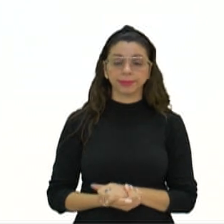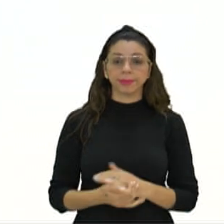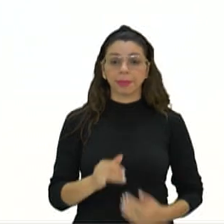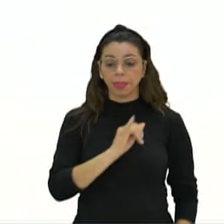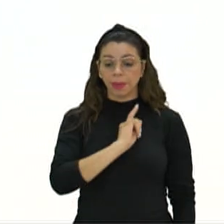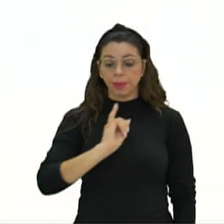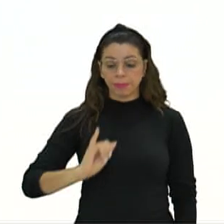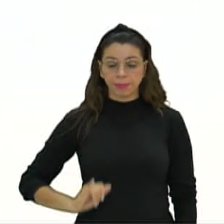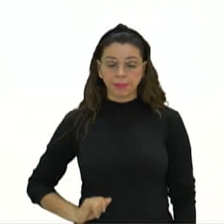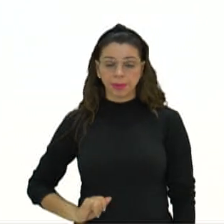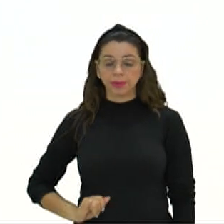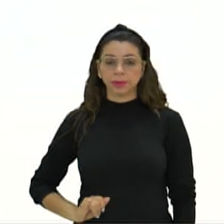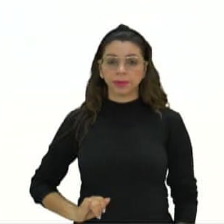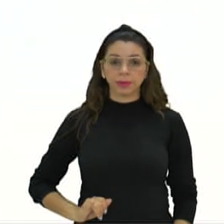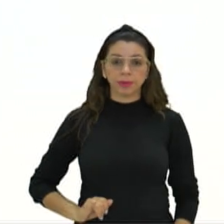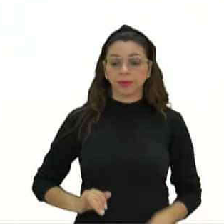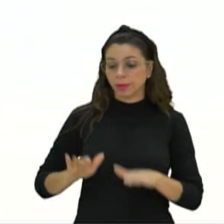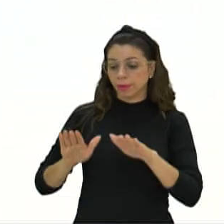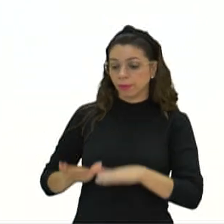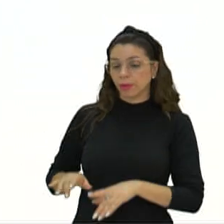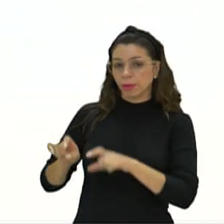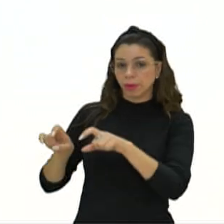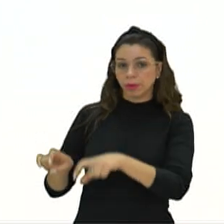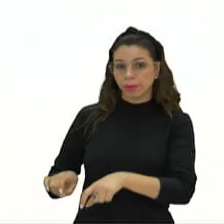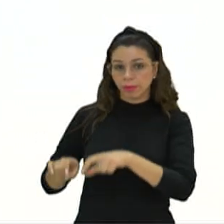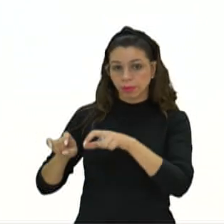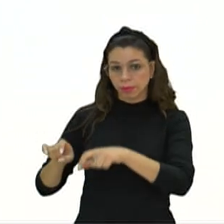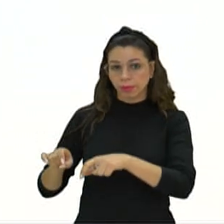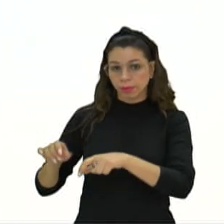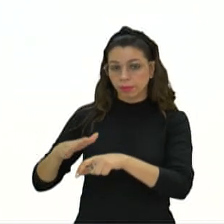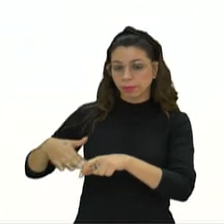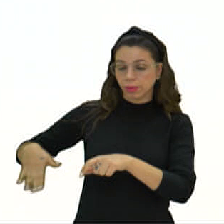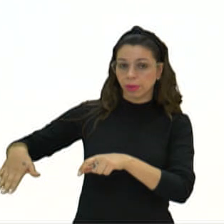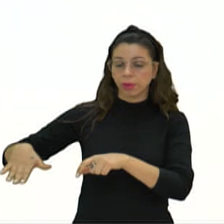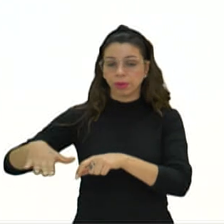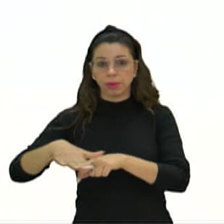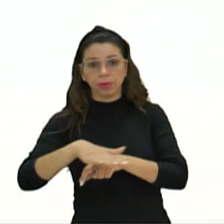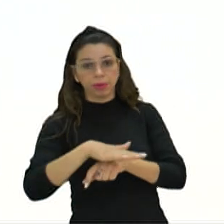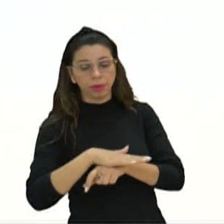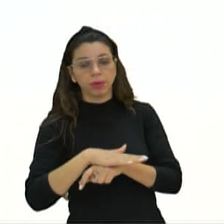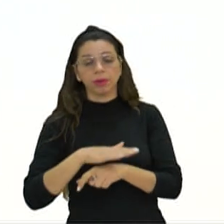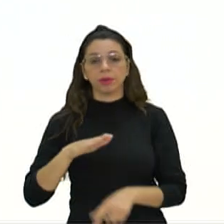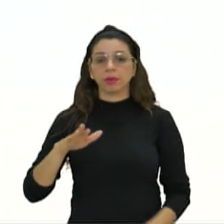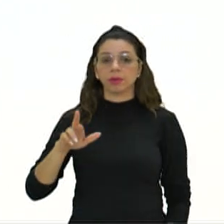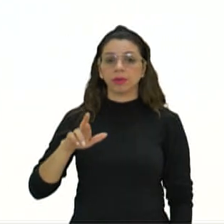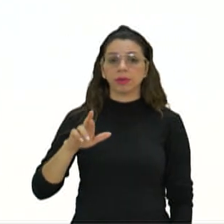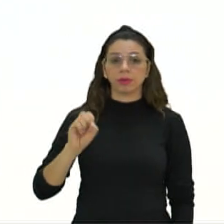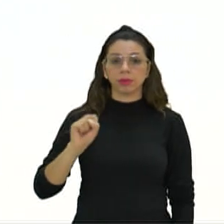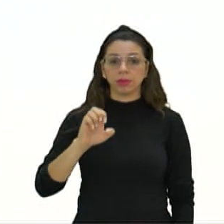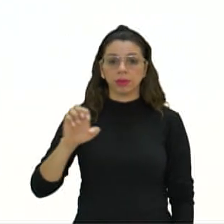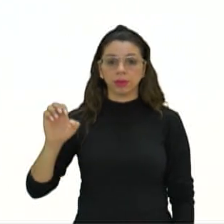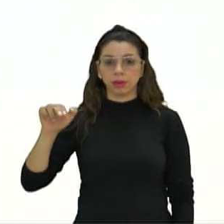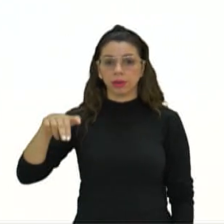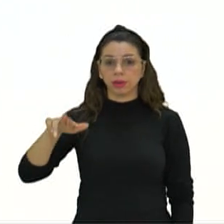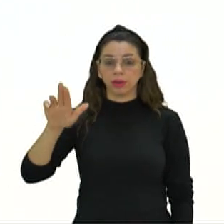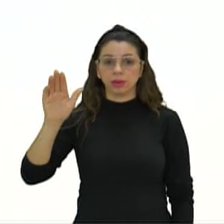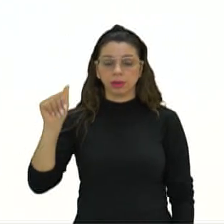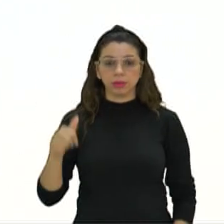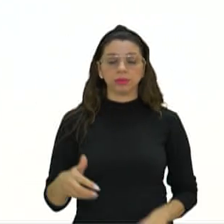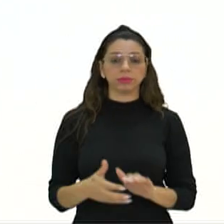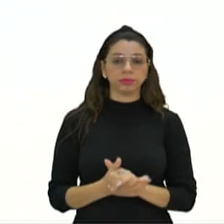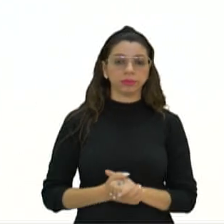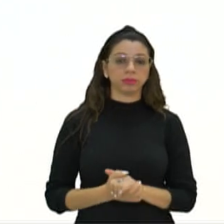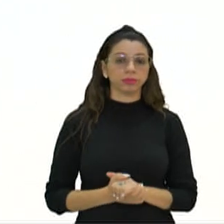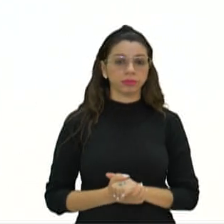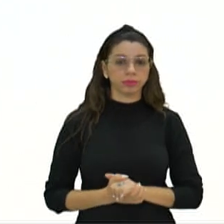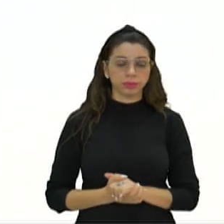imperador ficou numa fazenda na região serrana. Daí a aluna está lá lembrando. The teacher